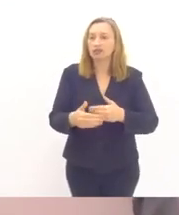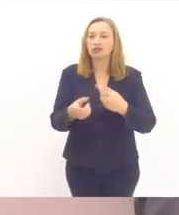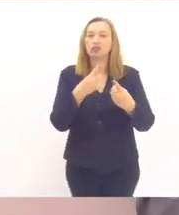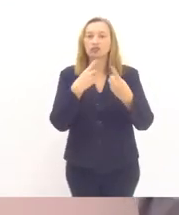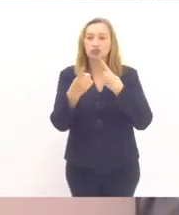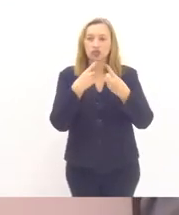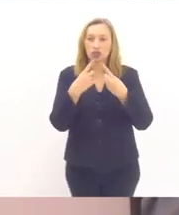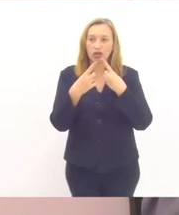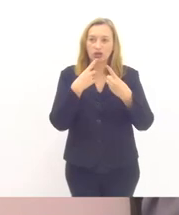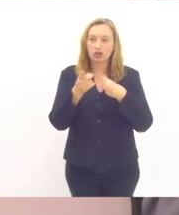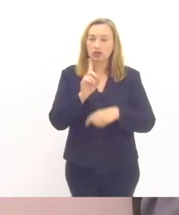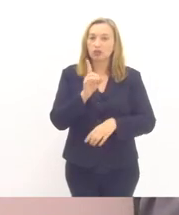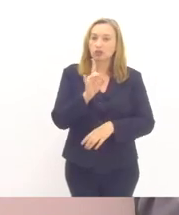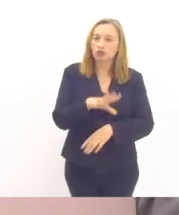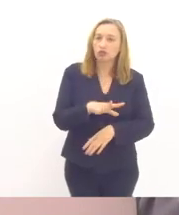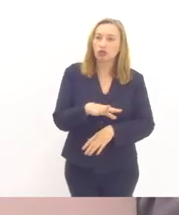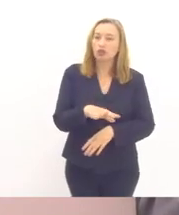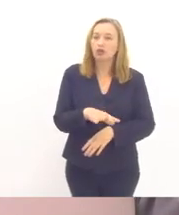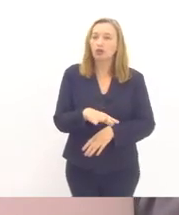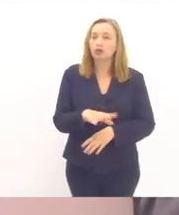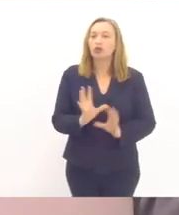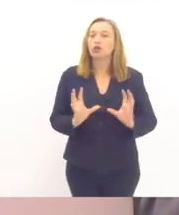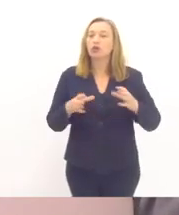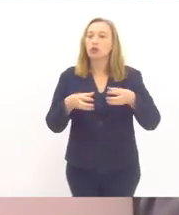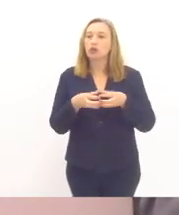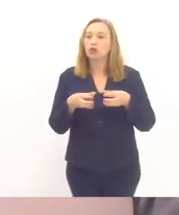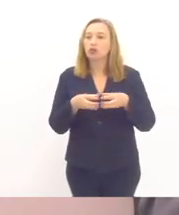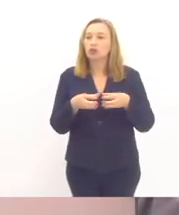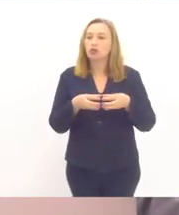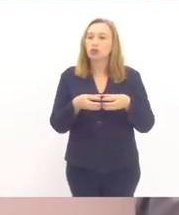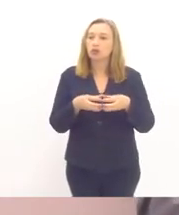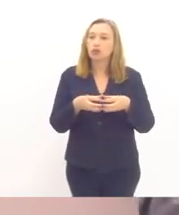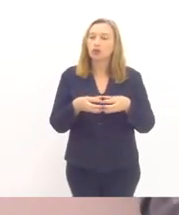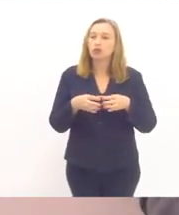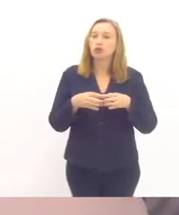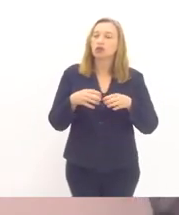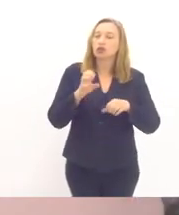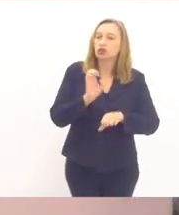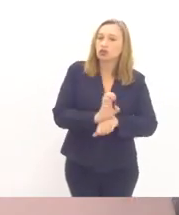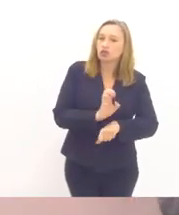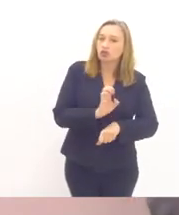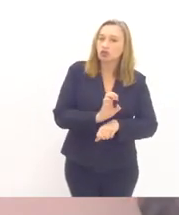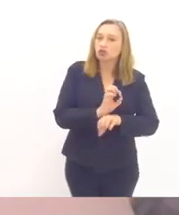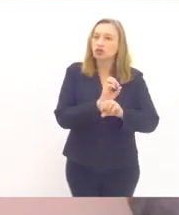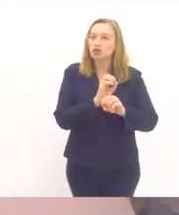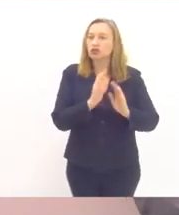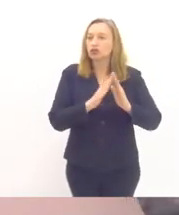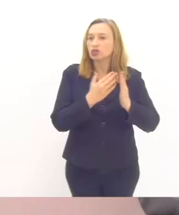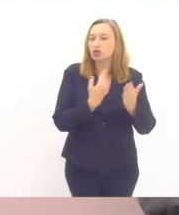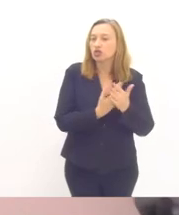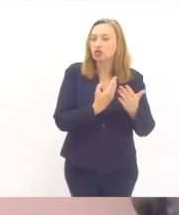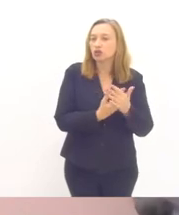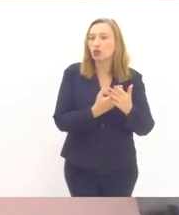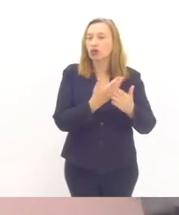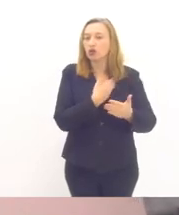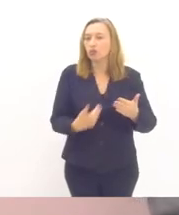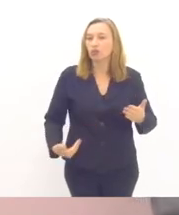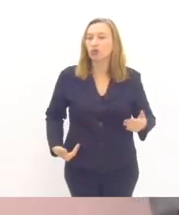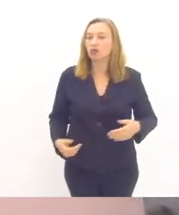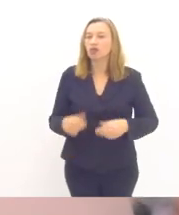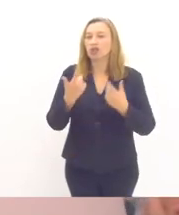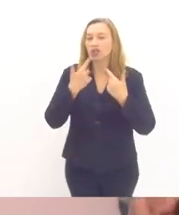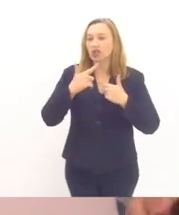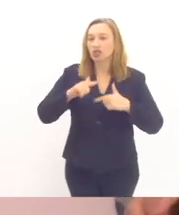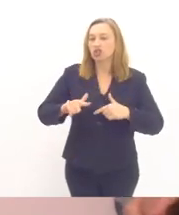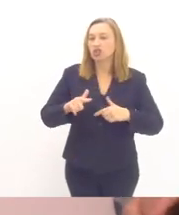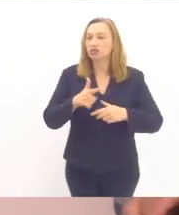diálogo, não só com, né, o coletivo Escola Pública Entre Línguas, mas também buscando ampliar